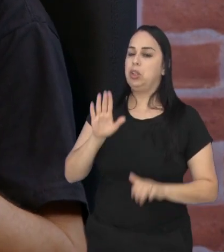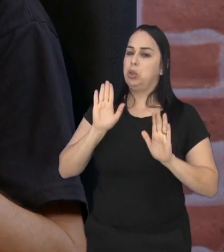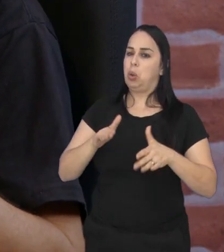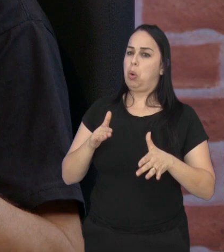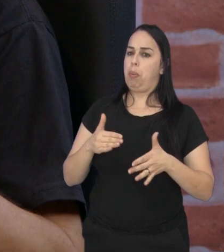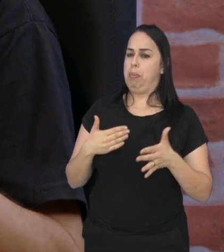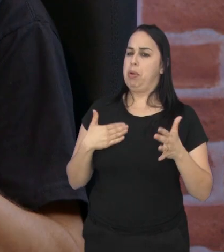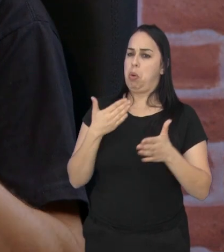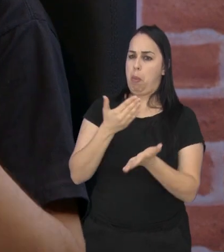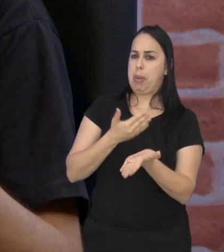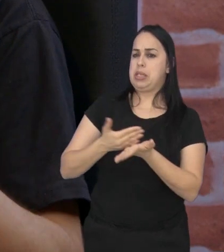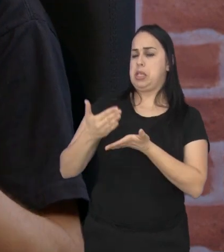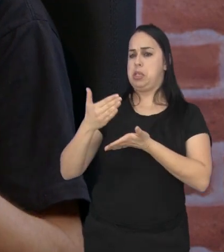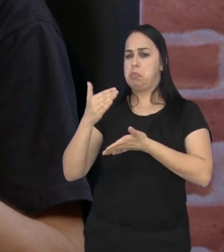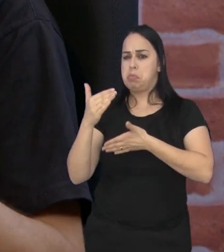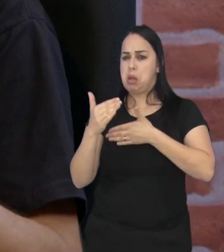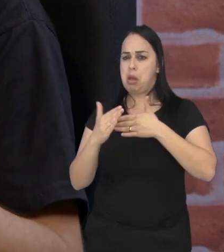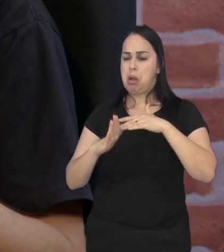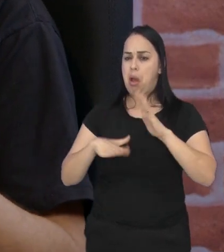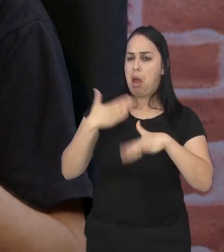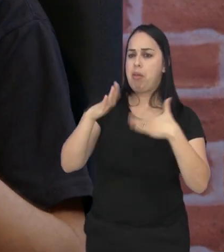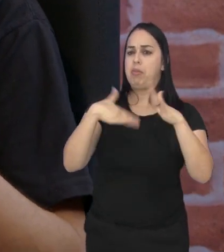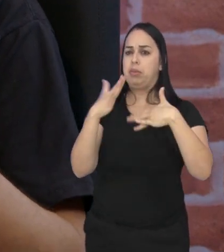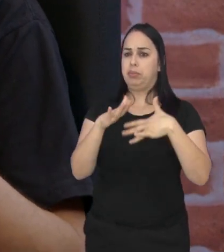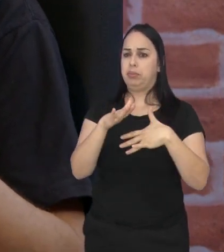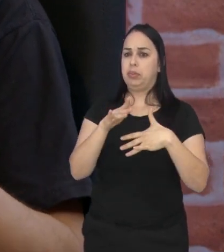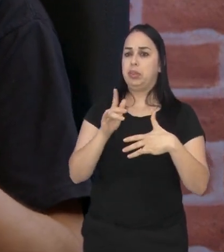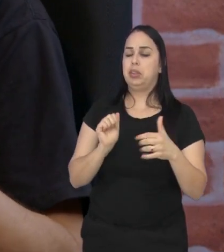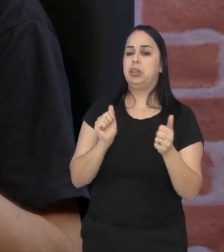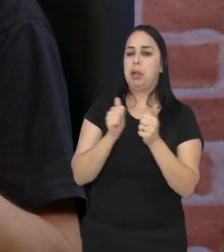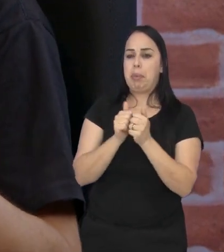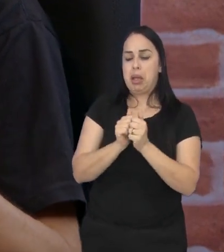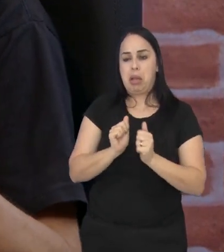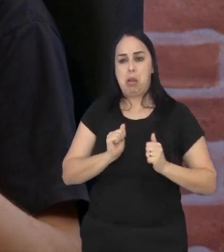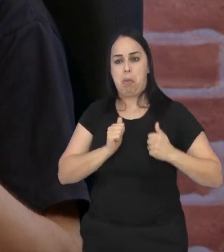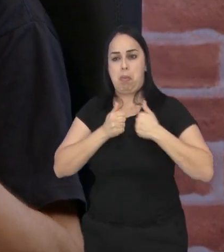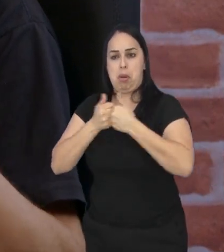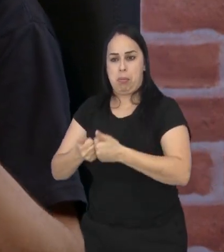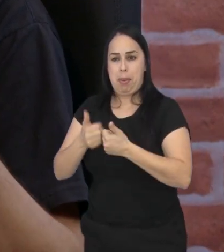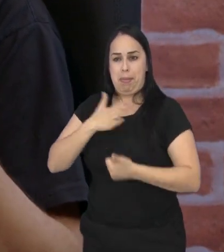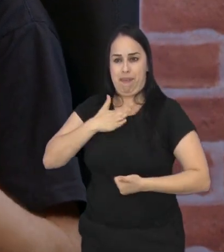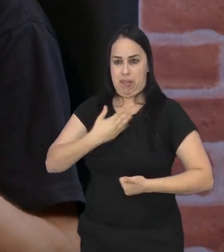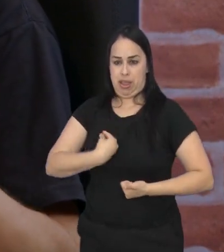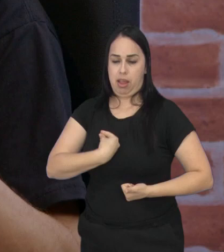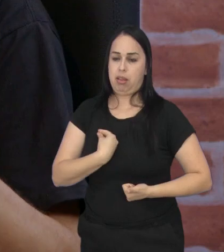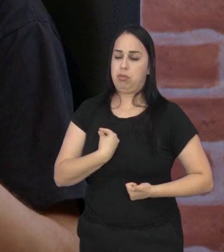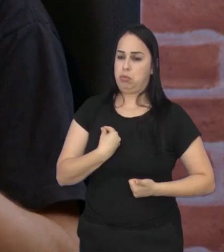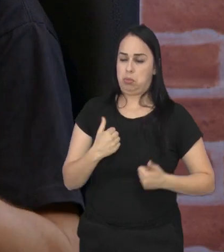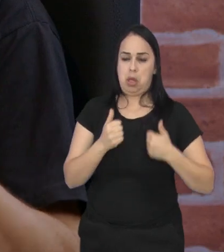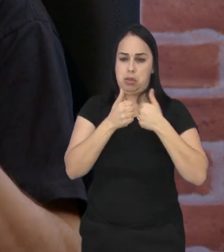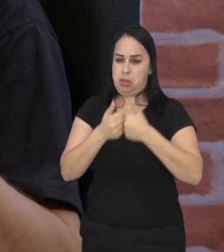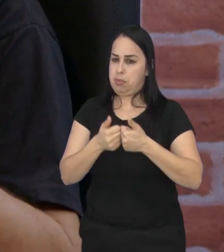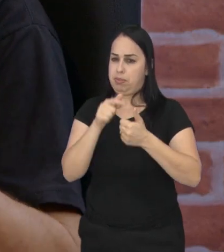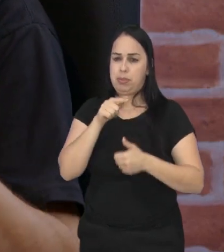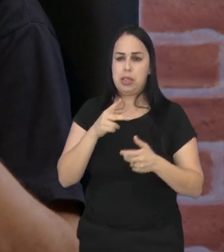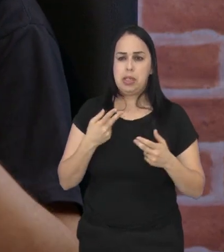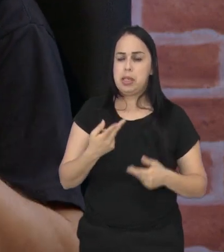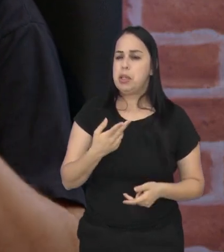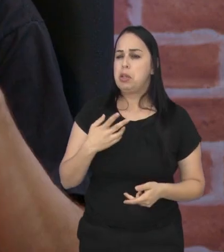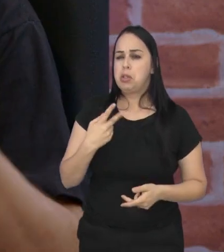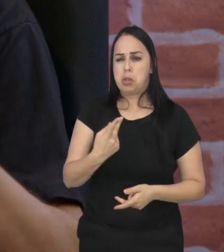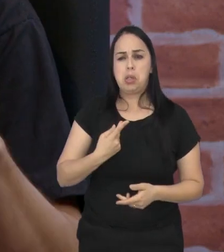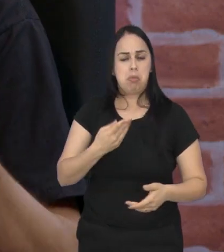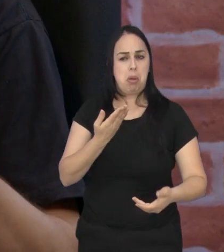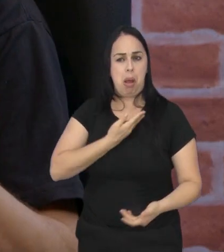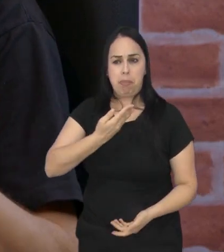tô crescendo na música, ele percebeu que ele estava evoluindo e ele acompanhava a minha vida, né, o dia a dia, tudo. Sempre foi muito aberto,